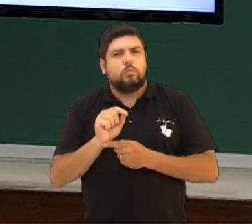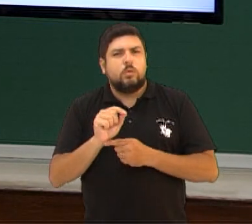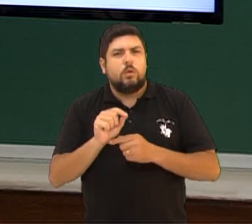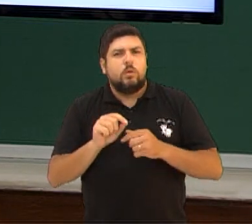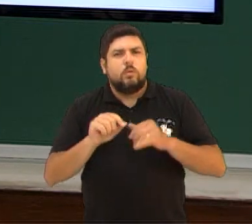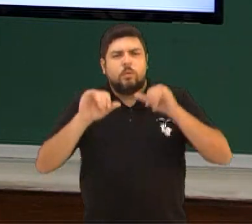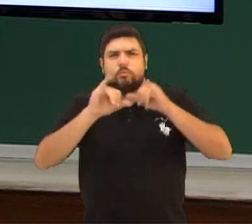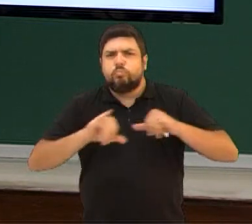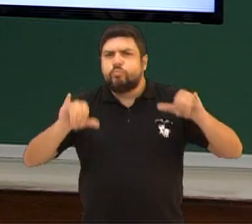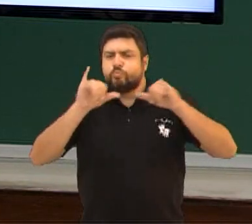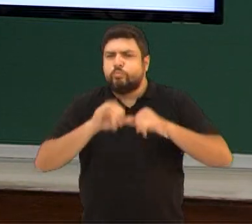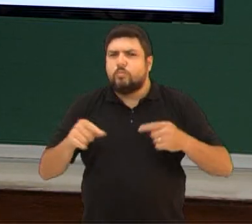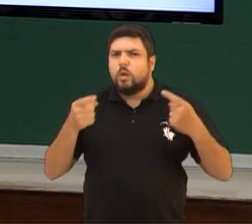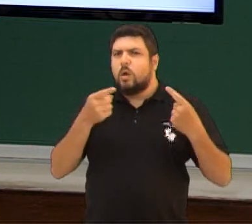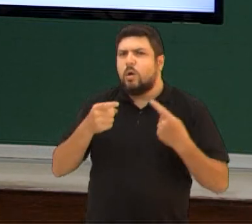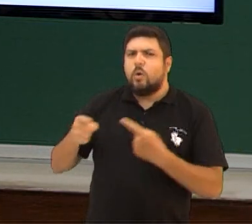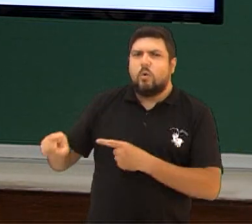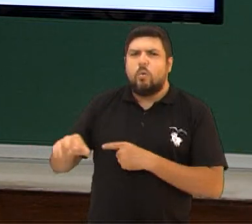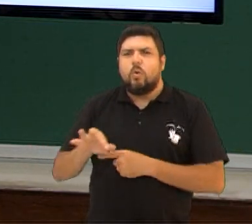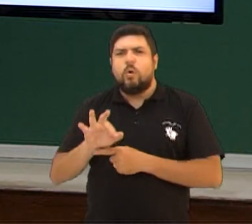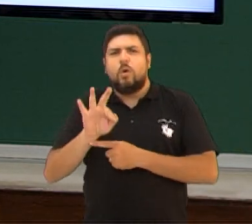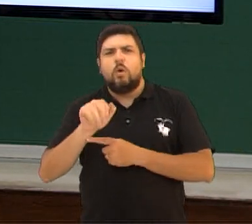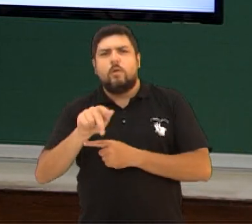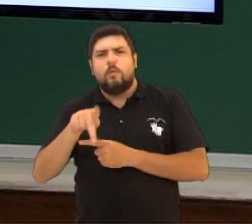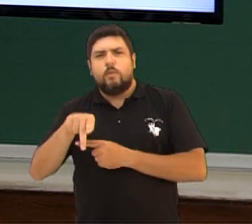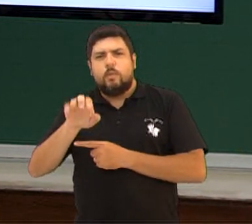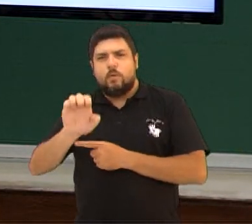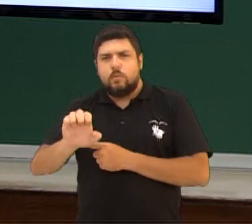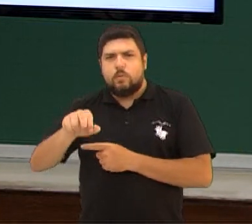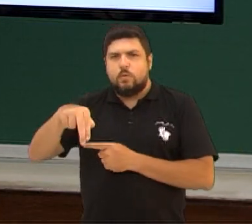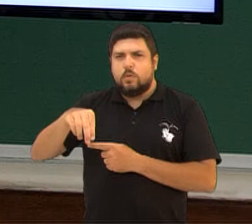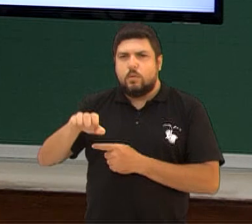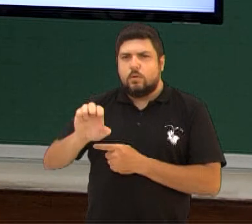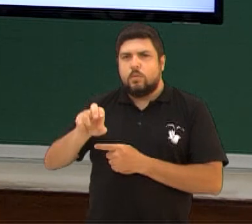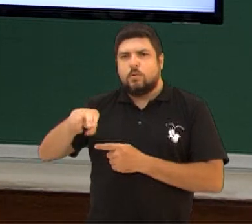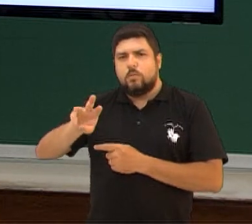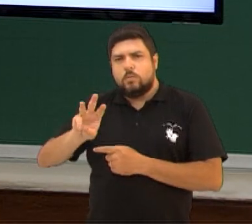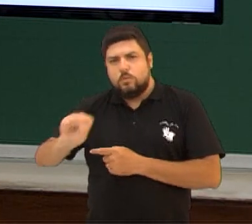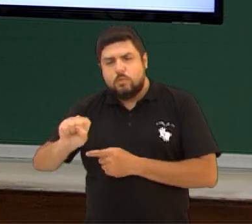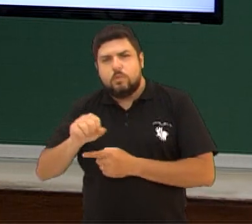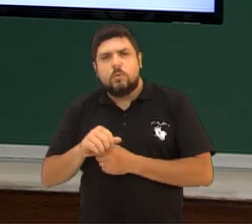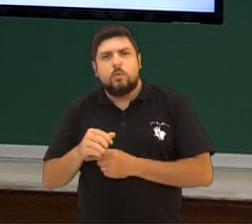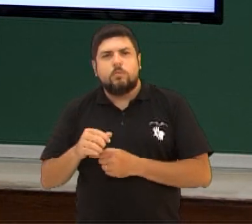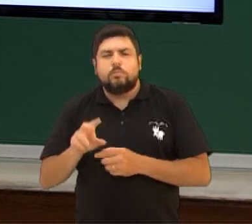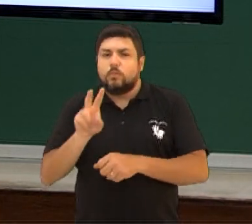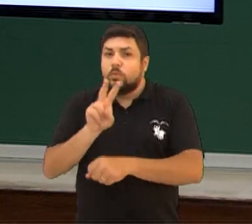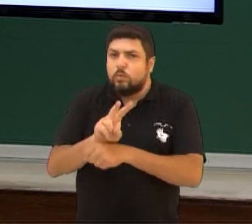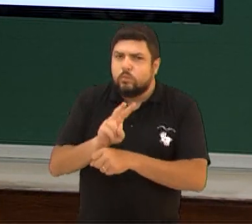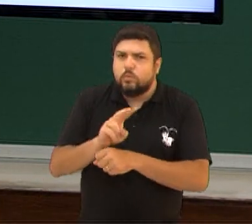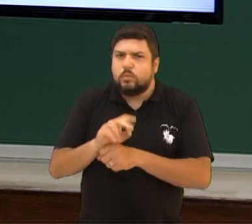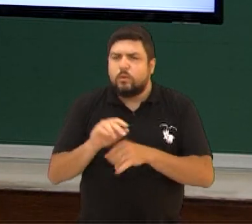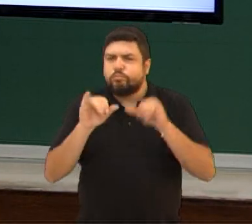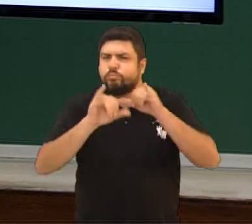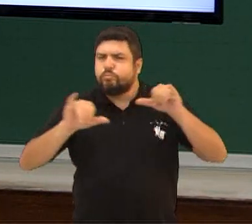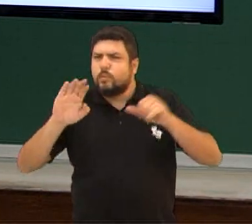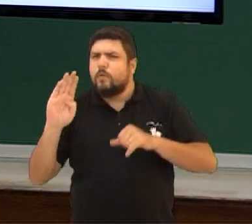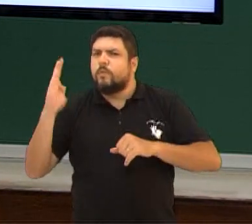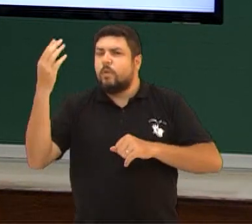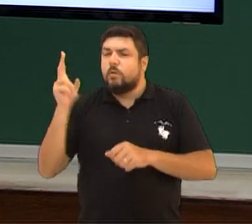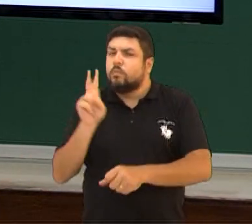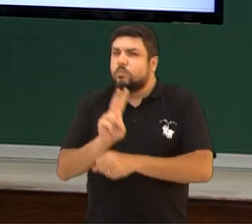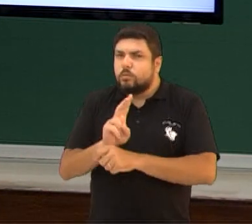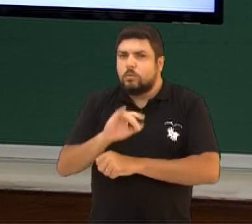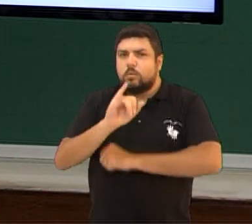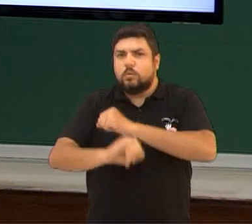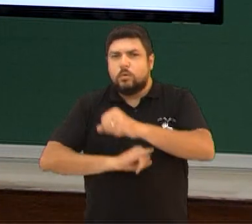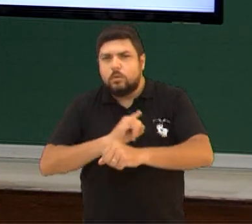news? O Tribunal Regional Eleitoral, durante as eleições de prefeito, fez várias propagandas. Cuidado com fake news, cuidado com o que você vê na internet, cuidado